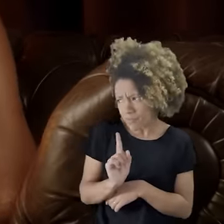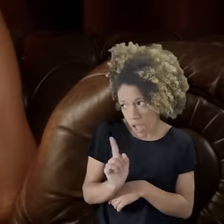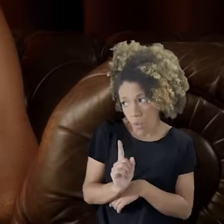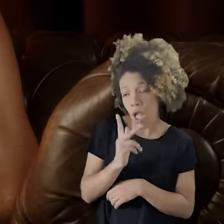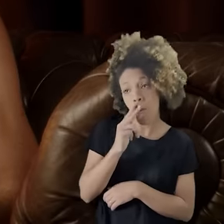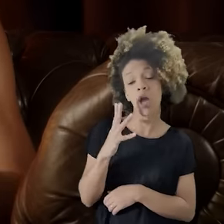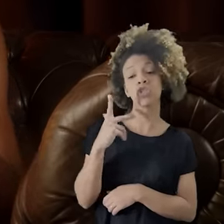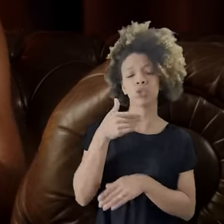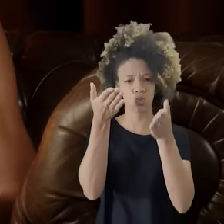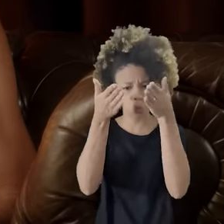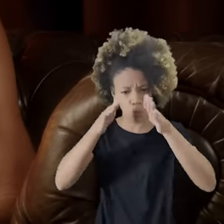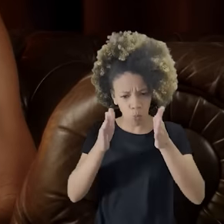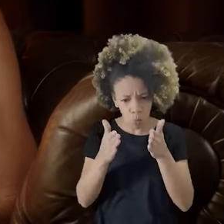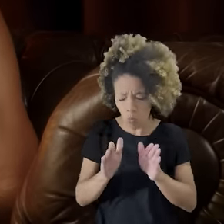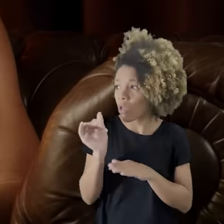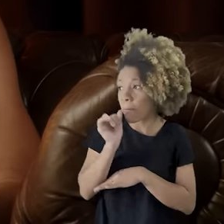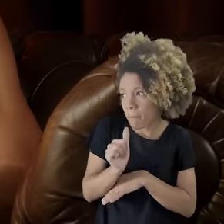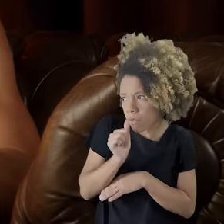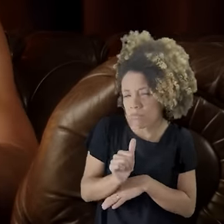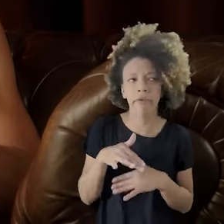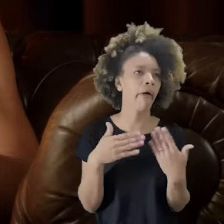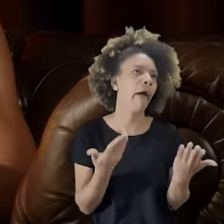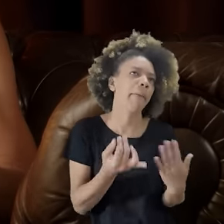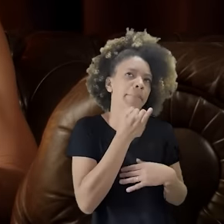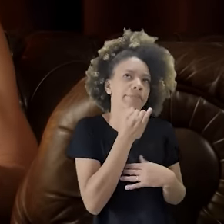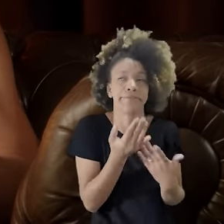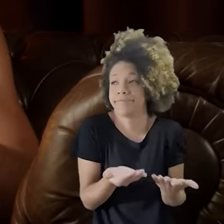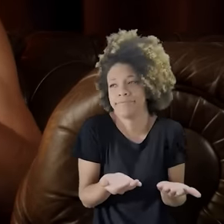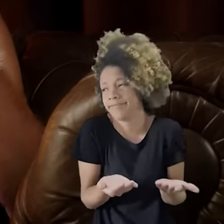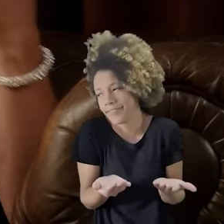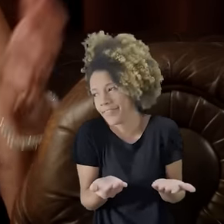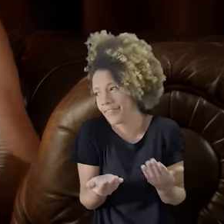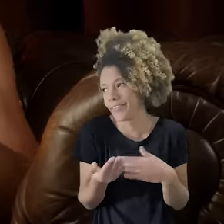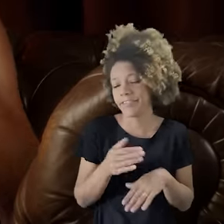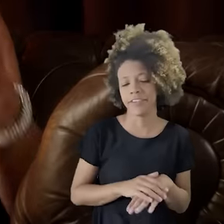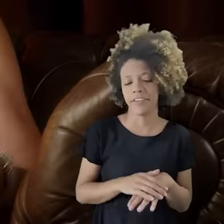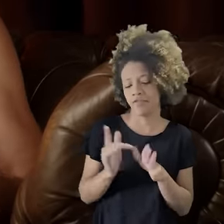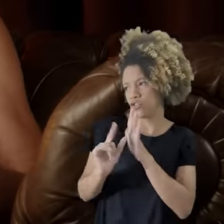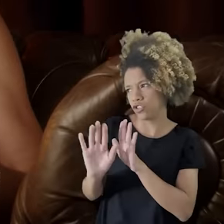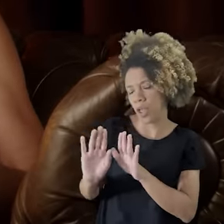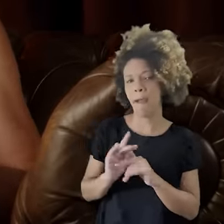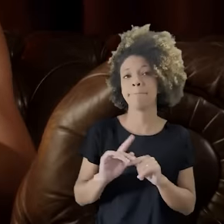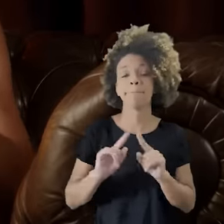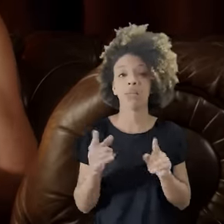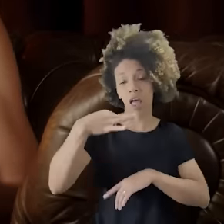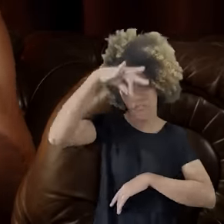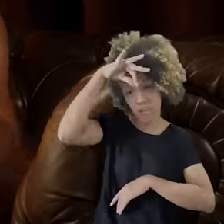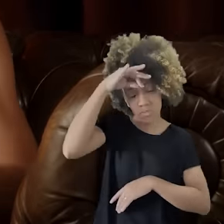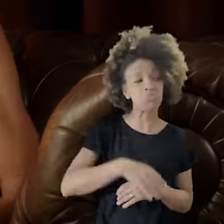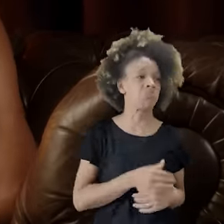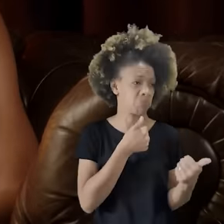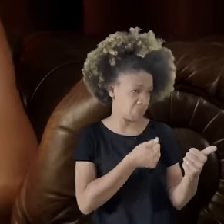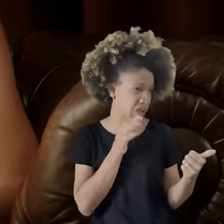falo não eu acho bonito o corpo feminino Ah e quanto por exemplo assim até de repente fugir até um pouco mas assim a vagina